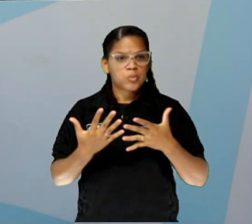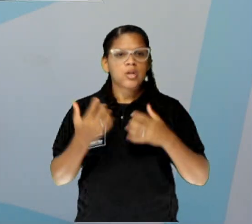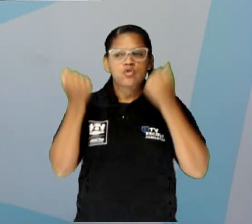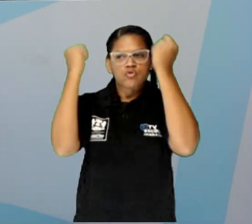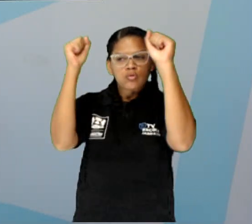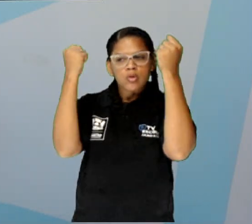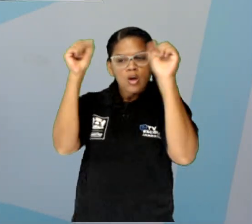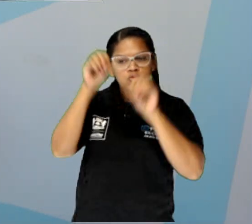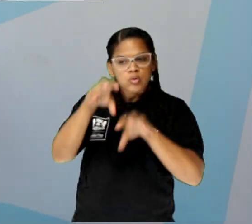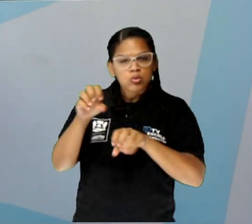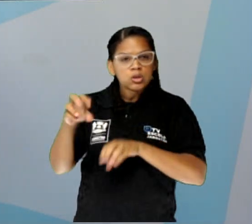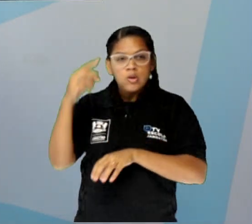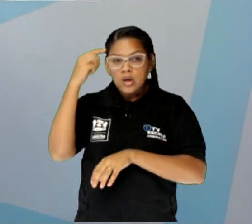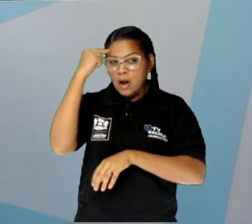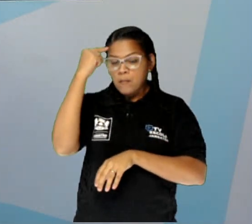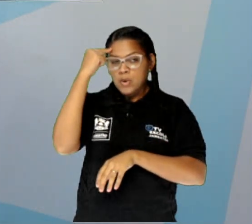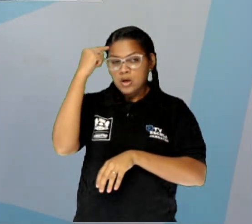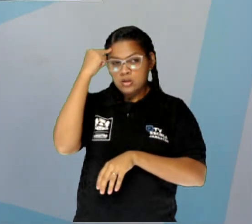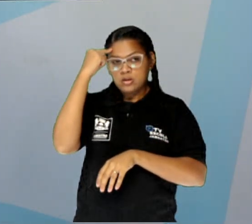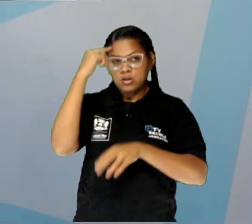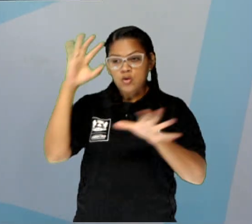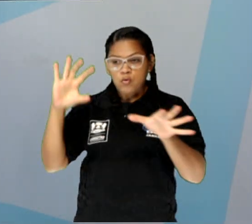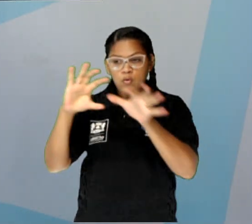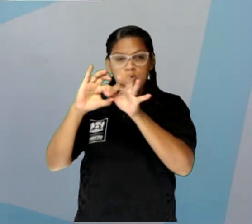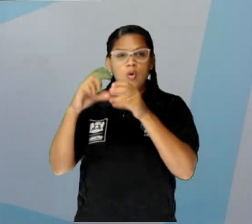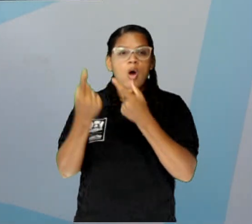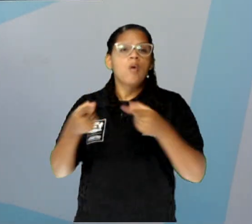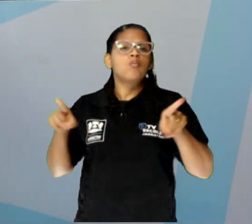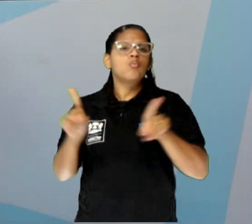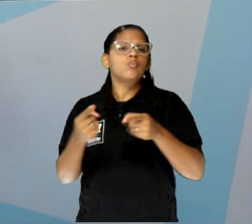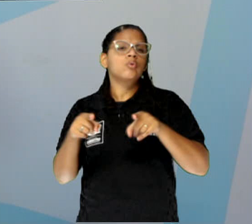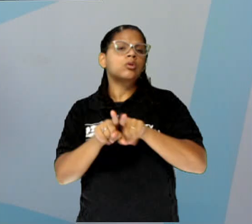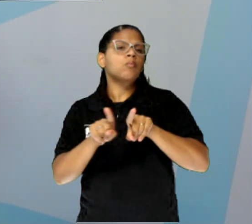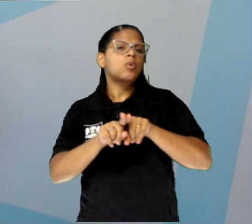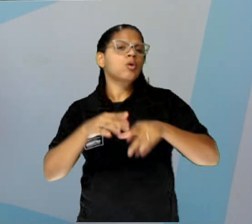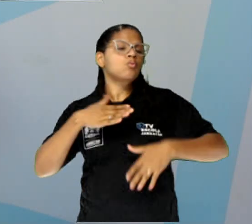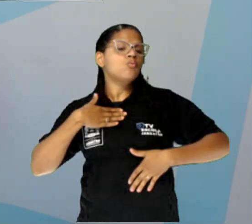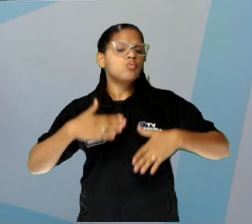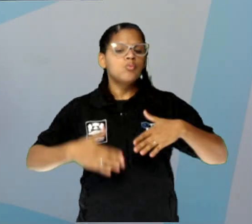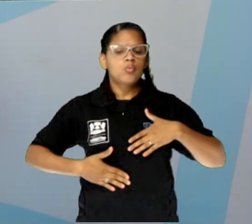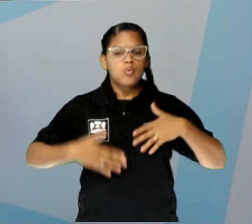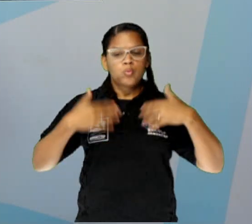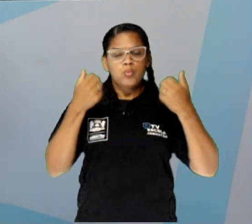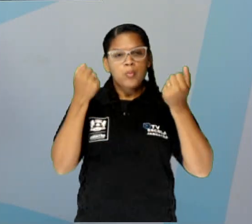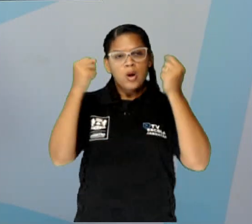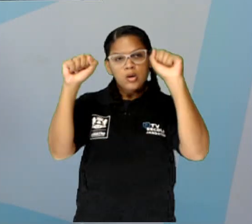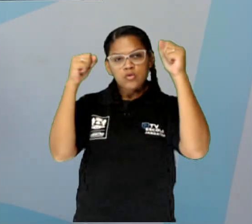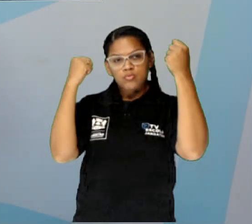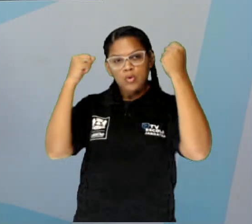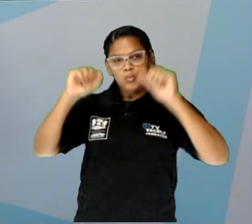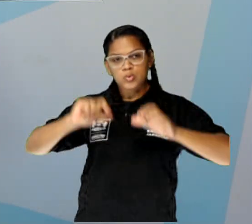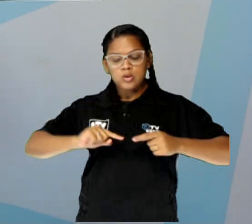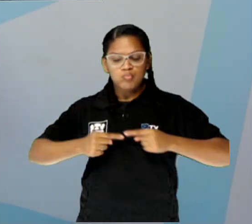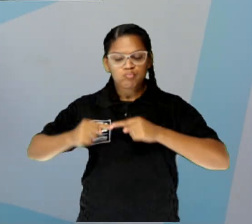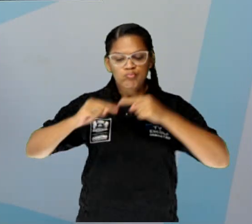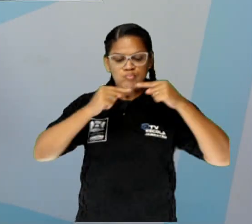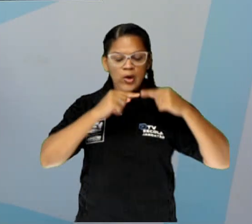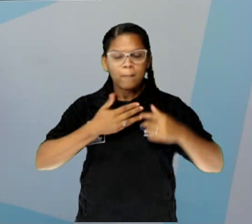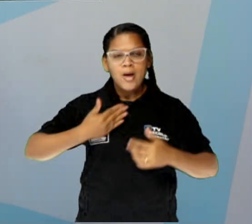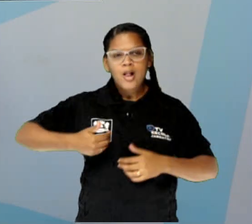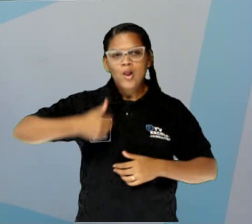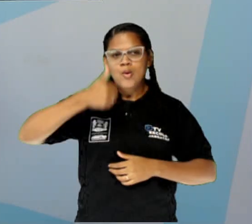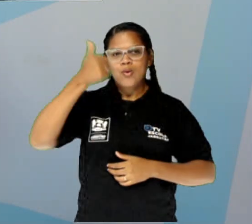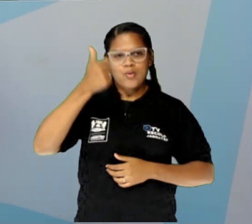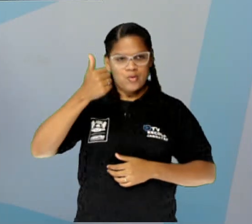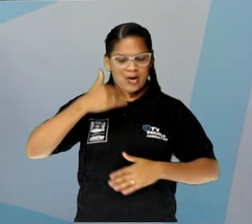mente em relação à música, e a questão do corpo para que a ginástica pudesse aliar e poder melhorar o nosso corpo. Então a